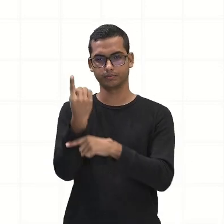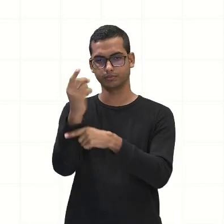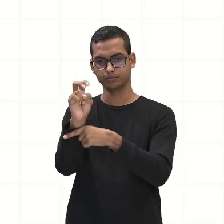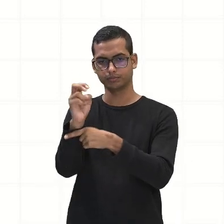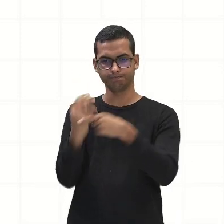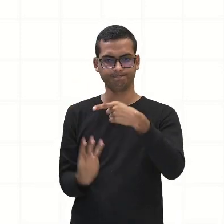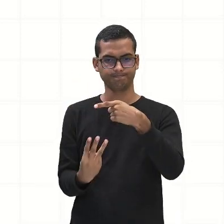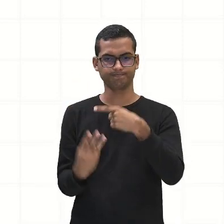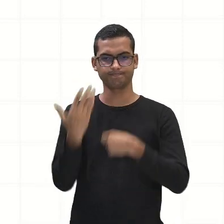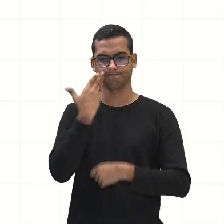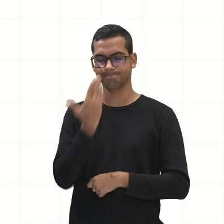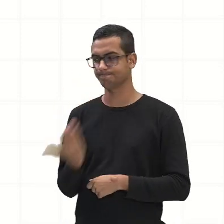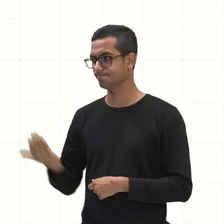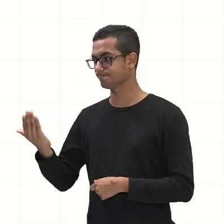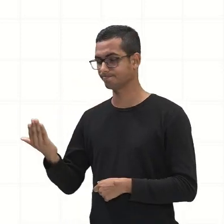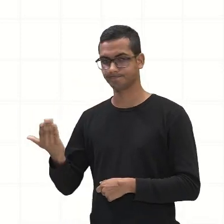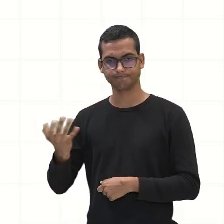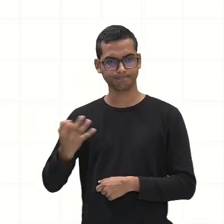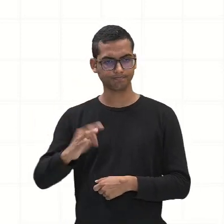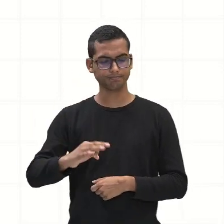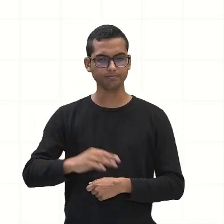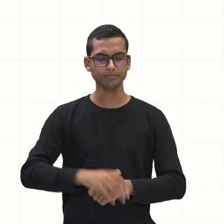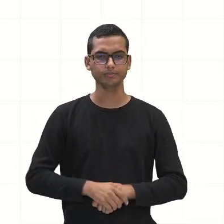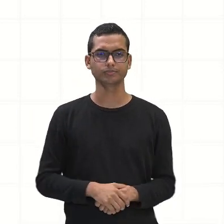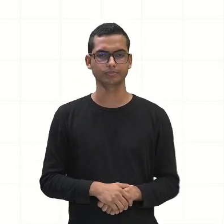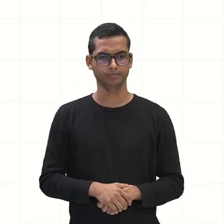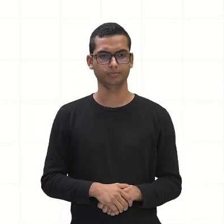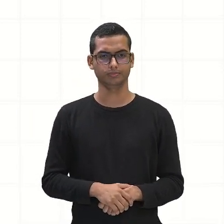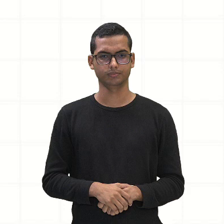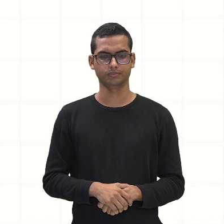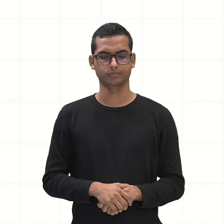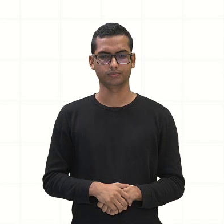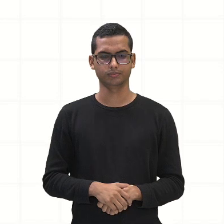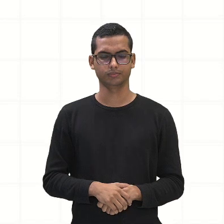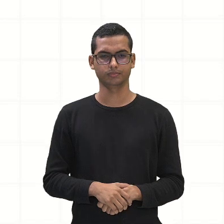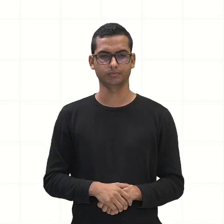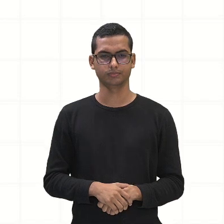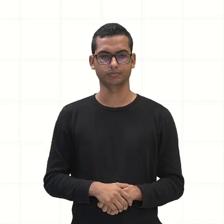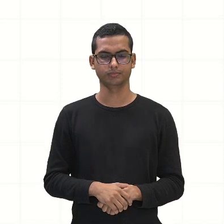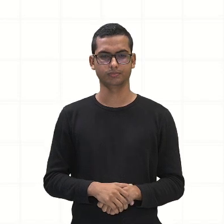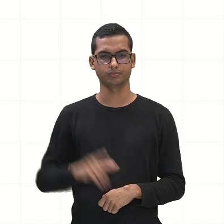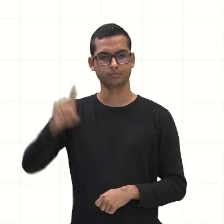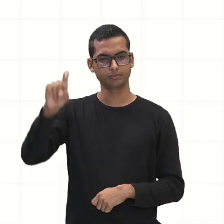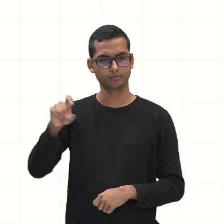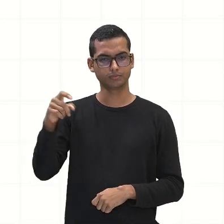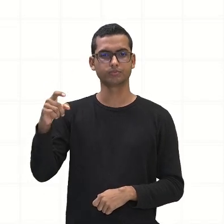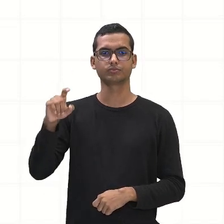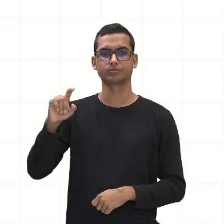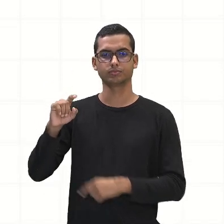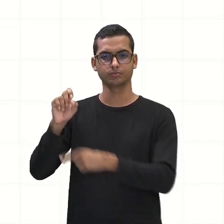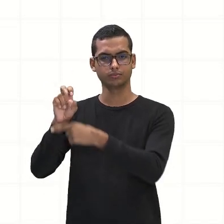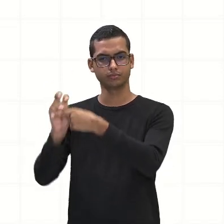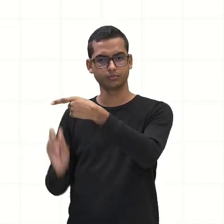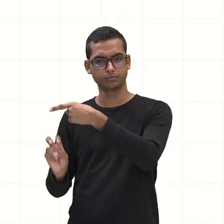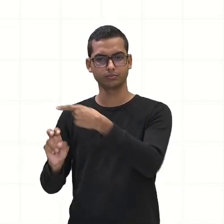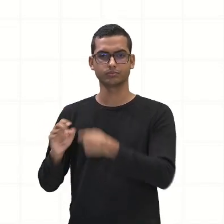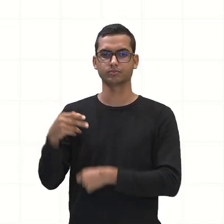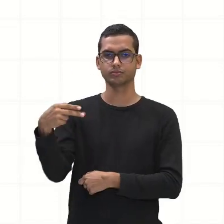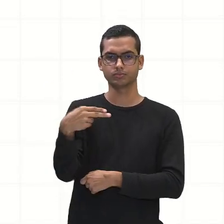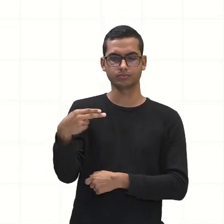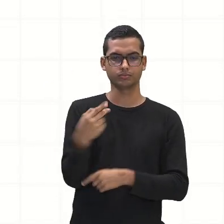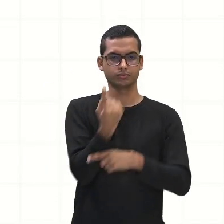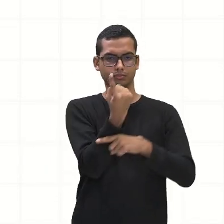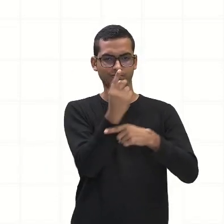do porte. Tudo bem? Então, essas aqui são as nossas proporções. Beleza? É a nossa proporção, né?